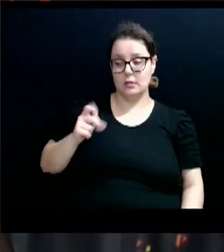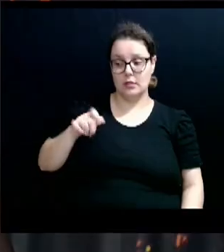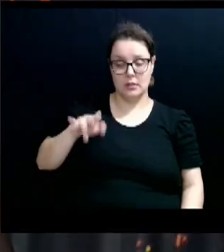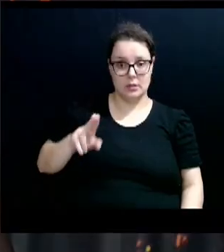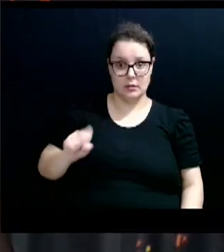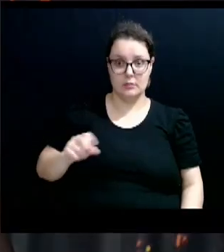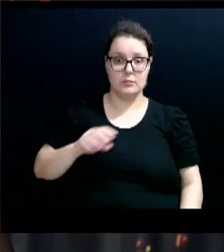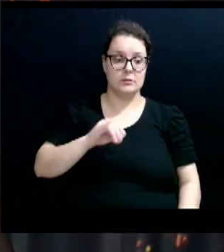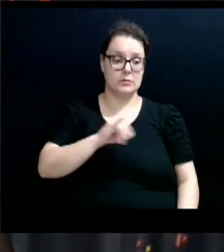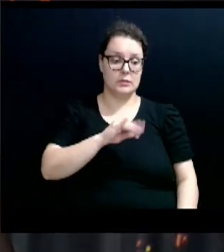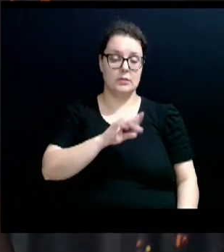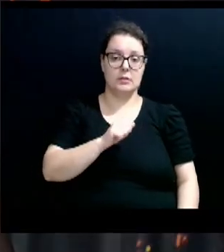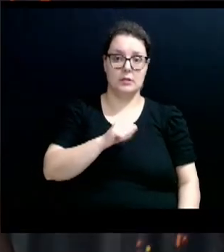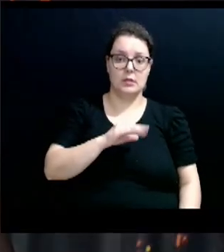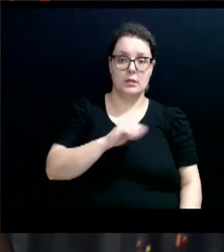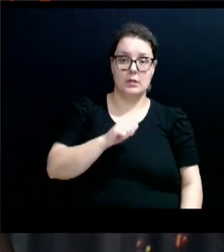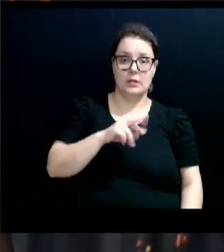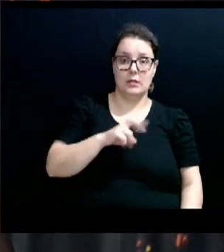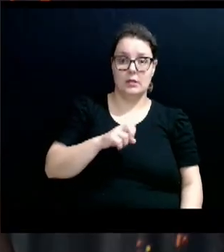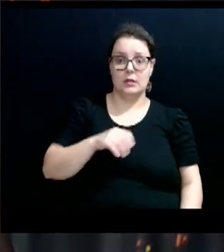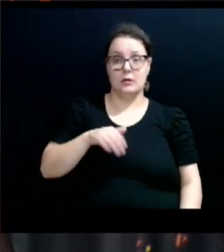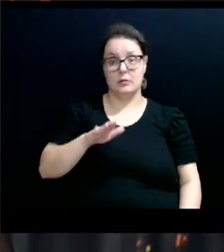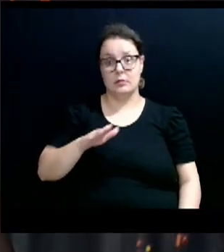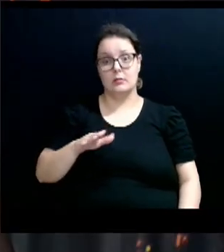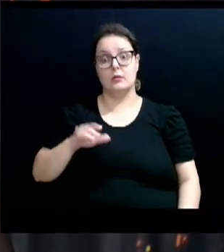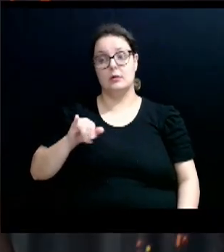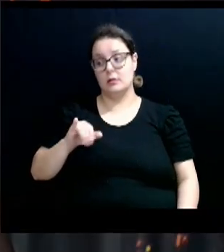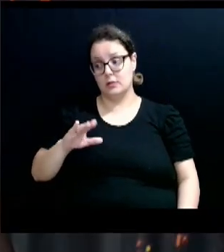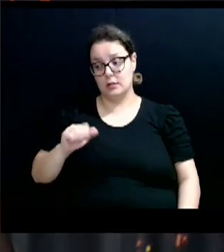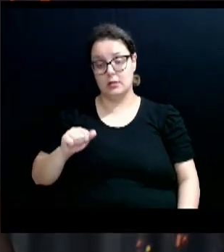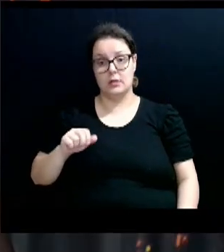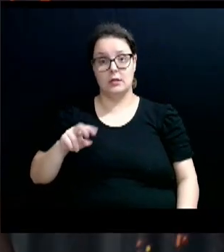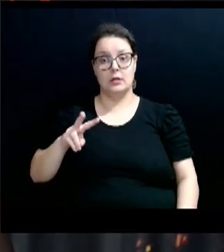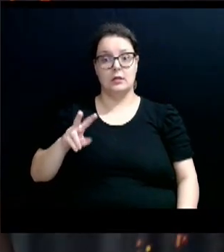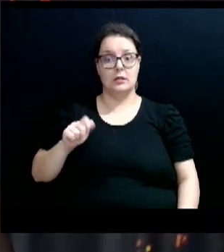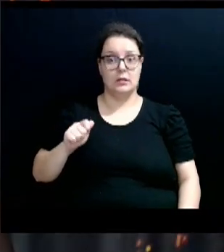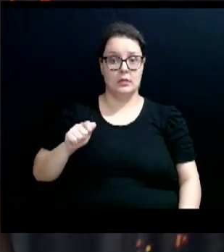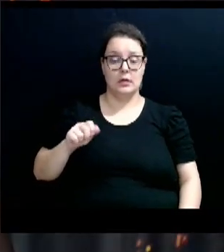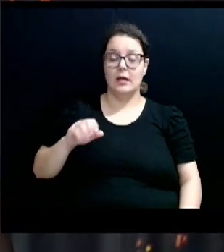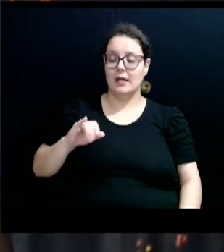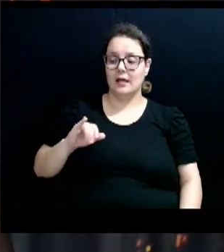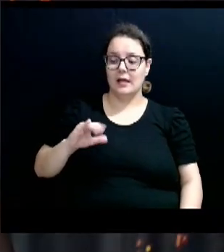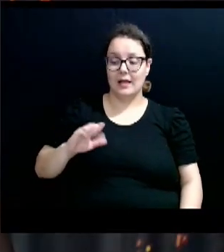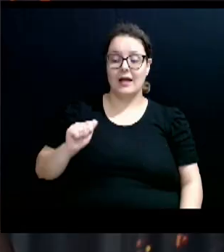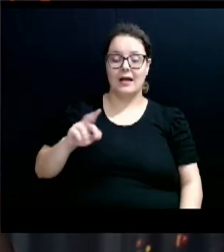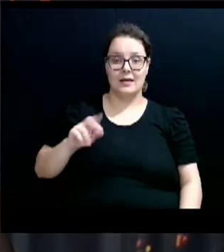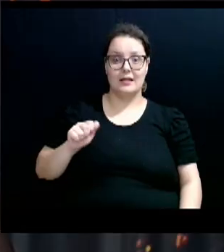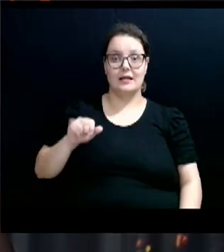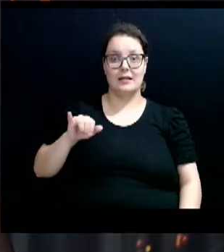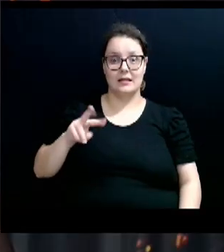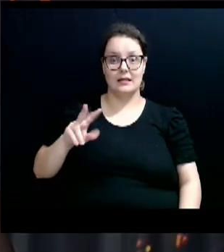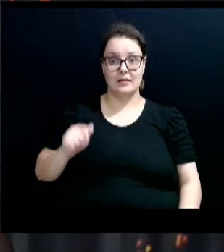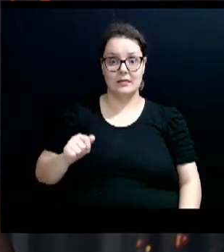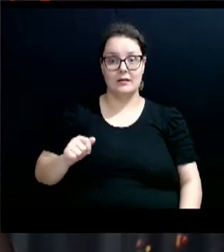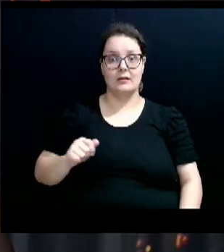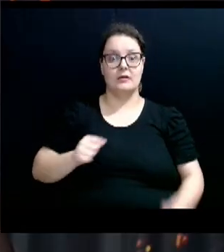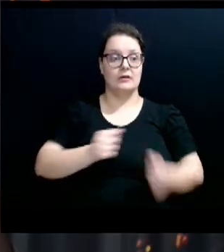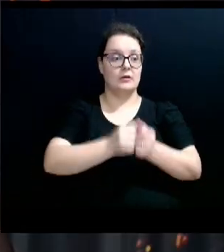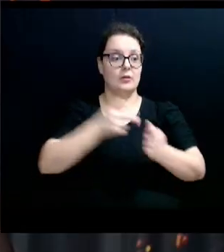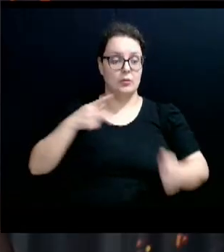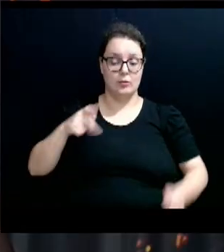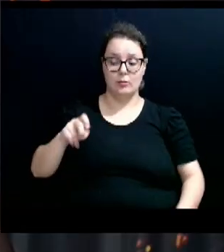ali da costa. Caraíva, que tem uma aldeia indígena, né, reserva Porto do Boi. Então,